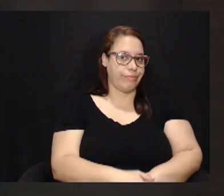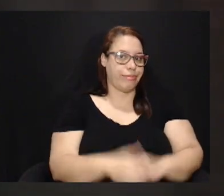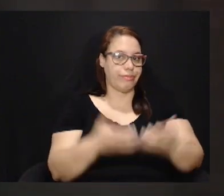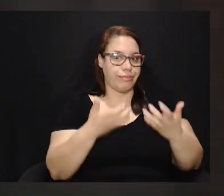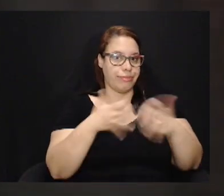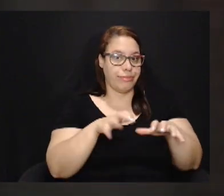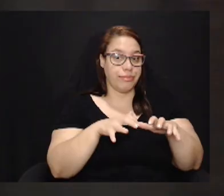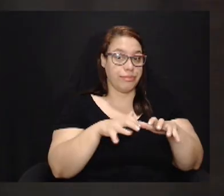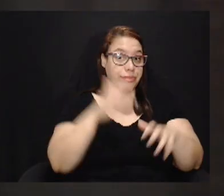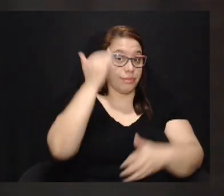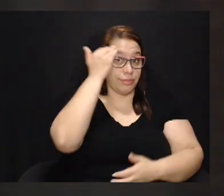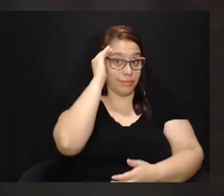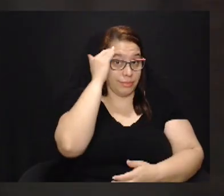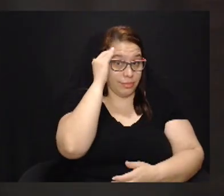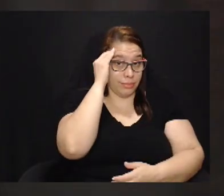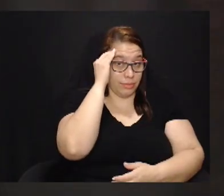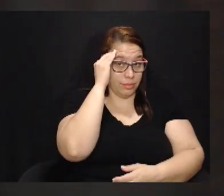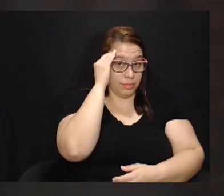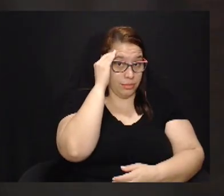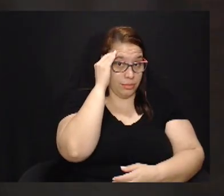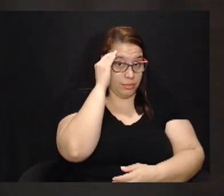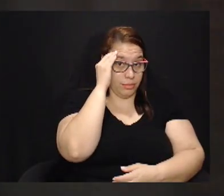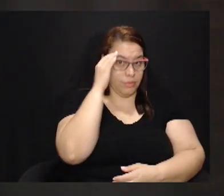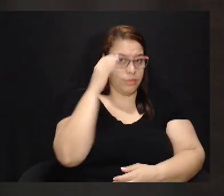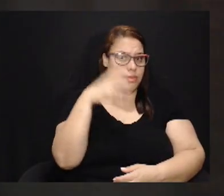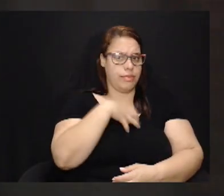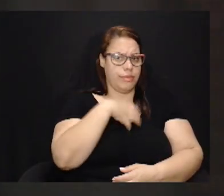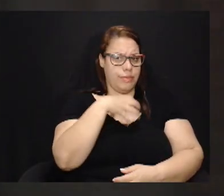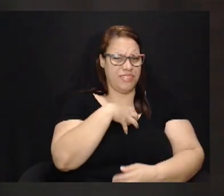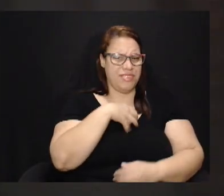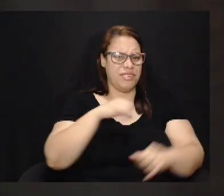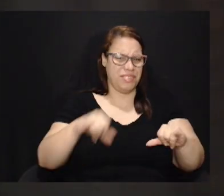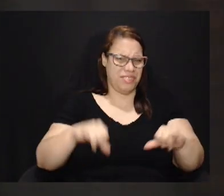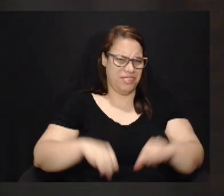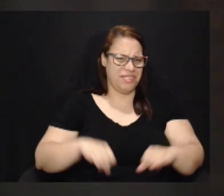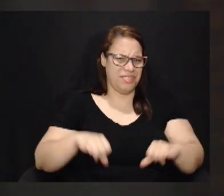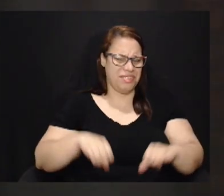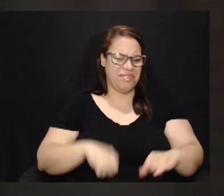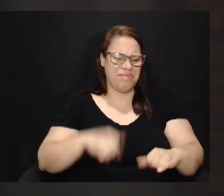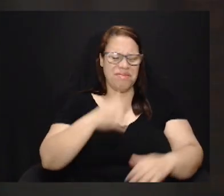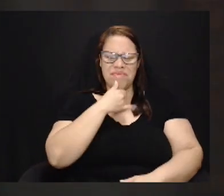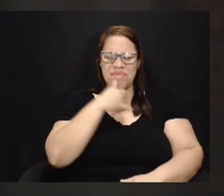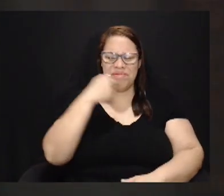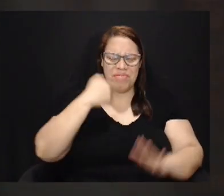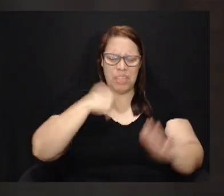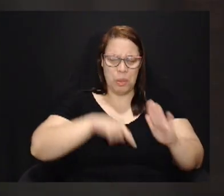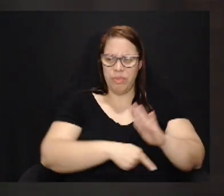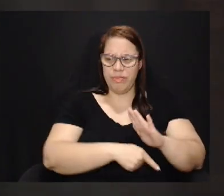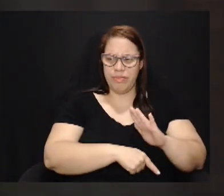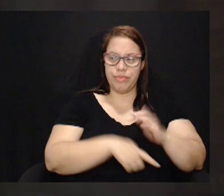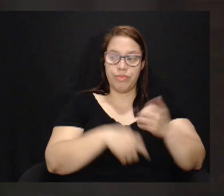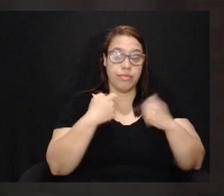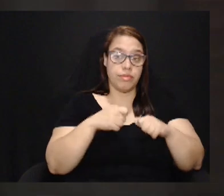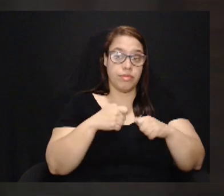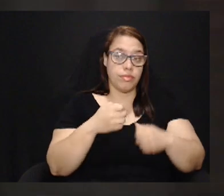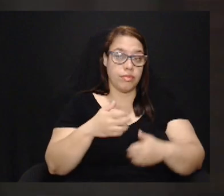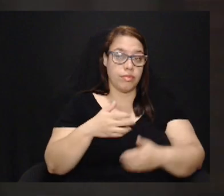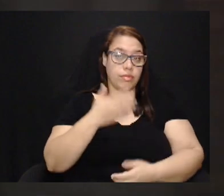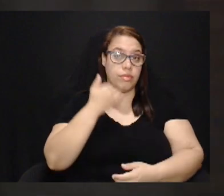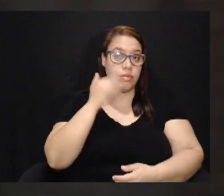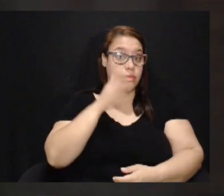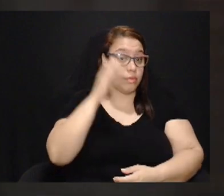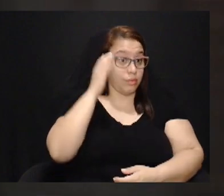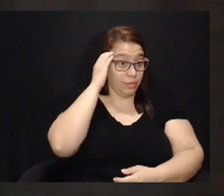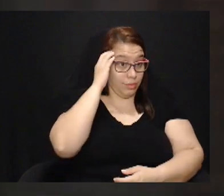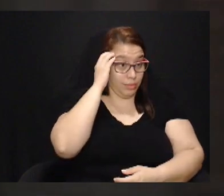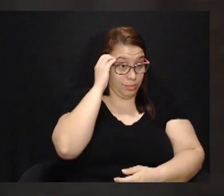que está me causando um sofrimento, uma angústia interna, né? Então eu preciso de um prazer imediato. E o que traz